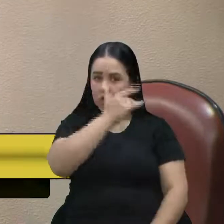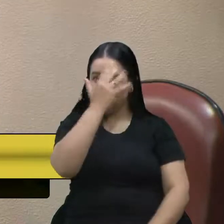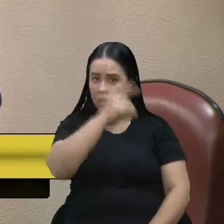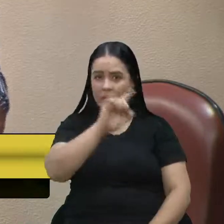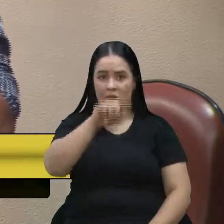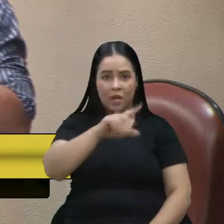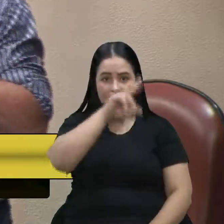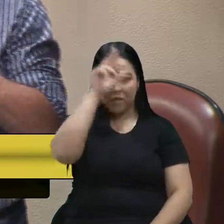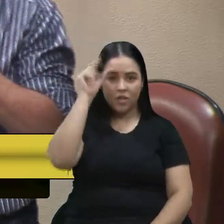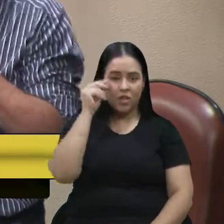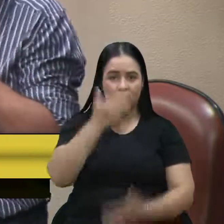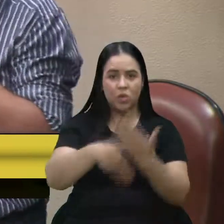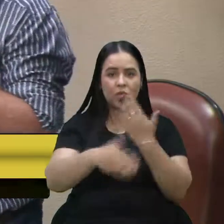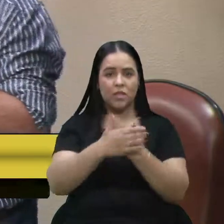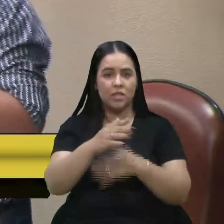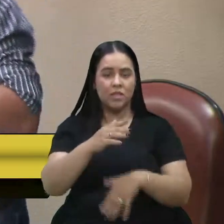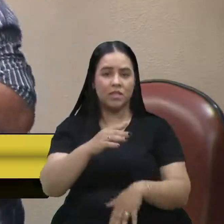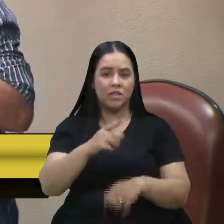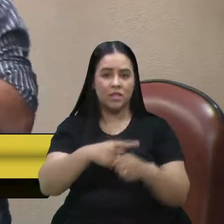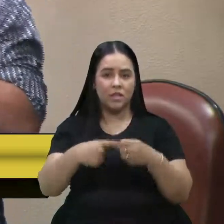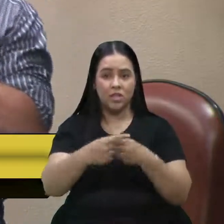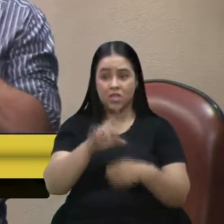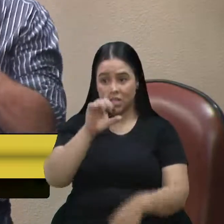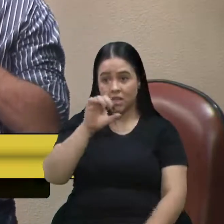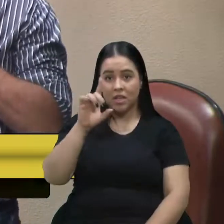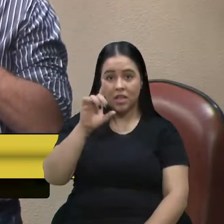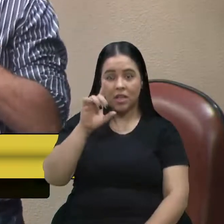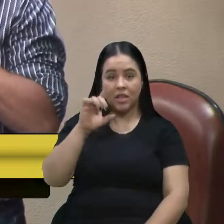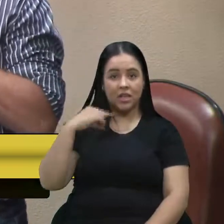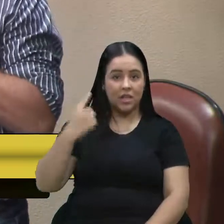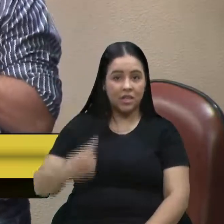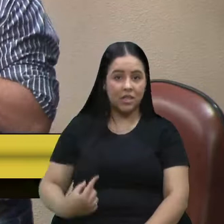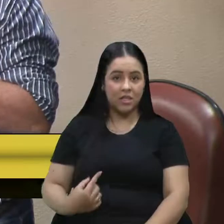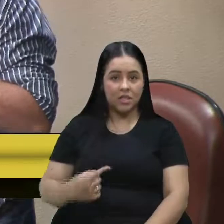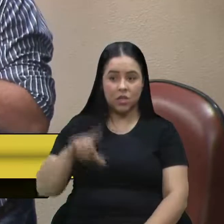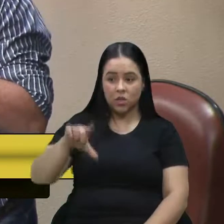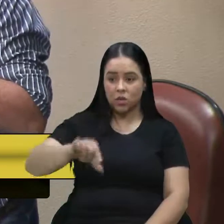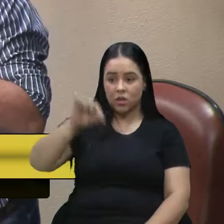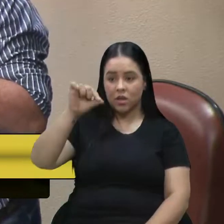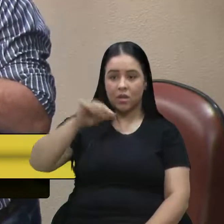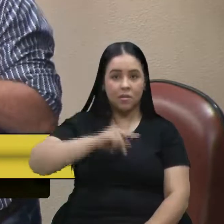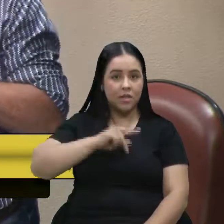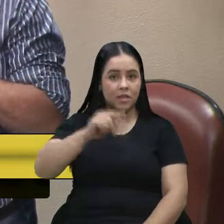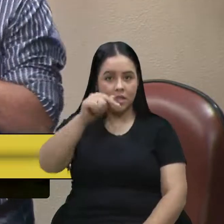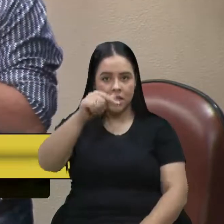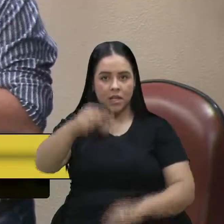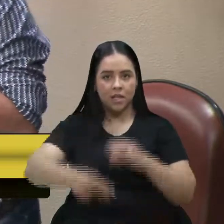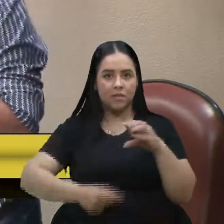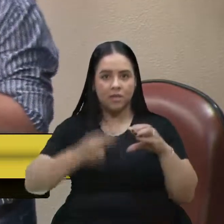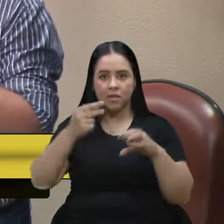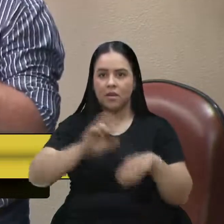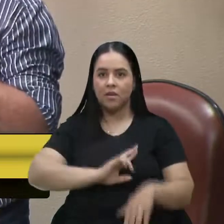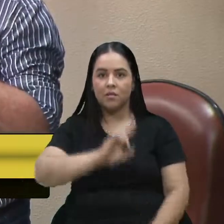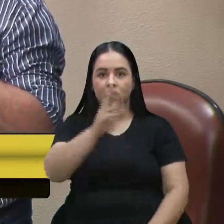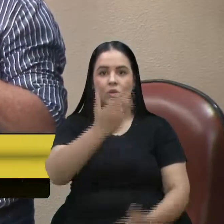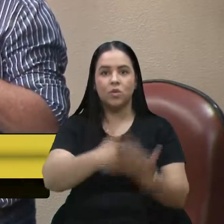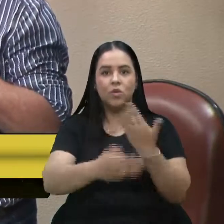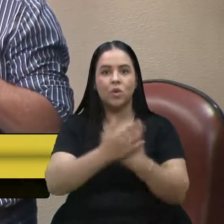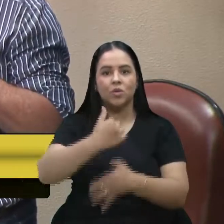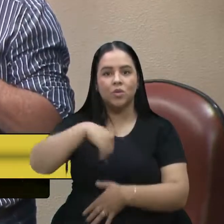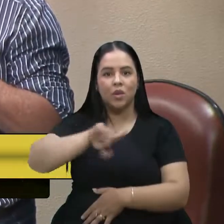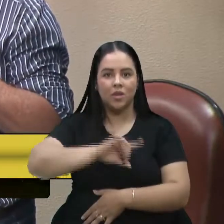toda a cidade. A Denise, se for eleita, vai ter que ser a presidente desta casa, representando todos nós.